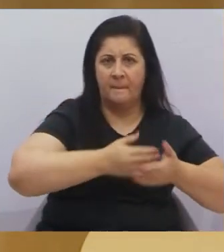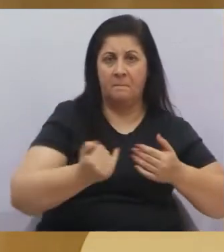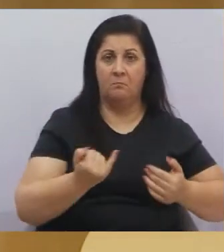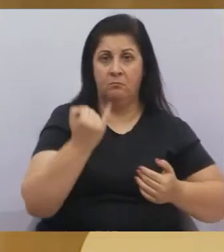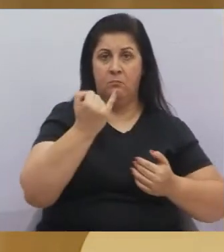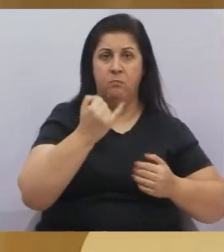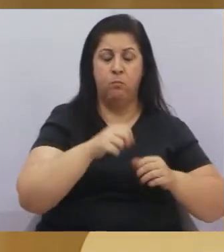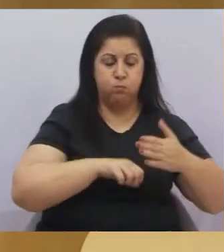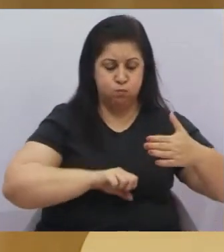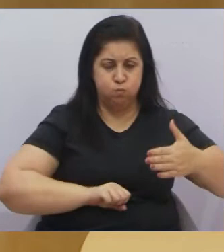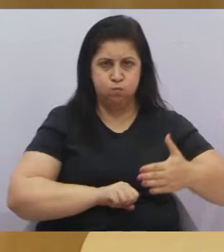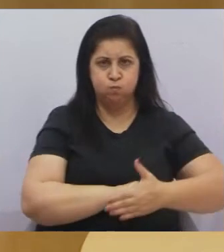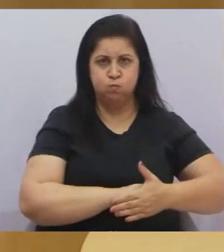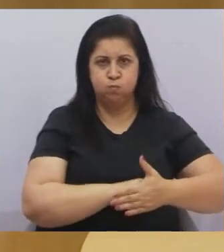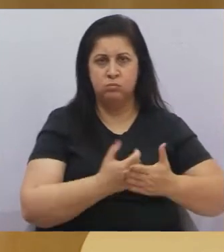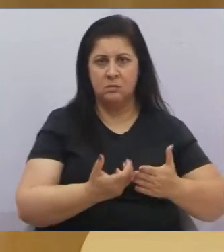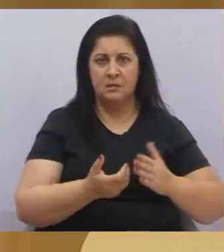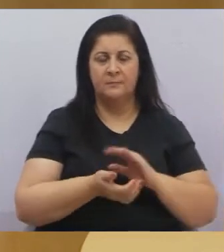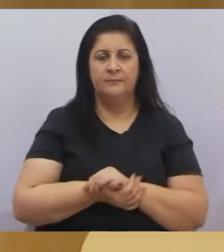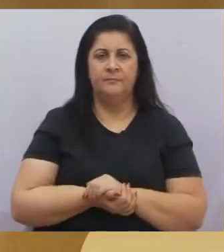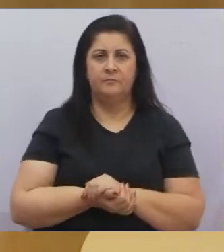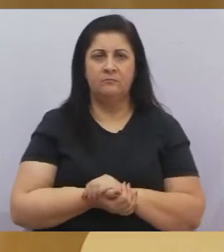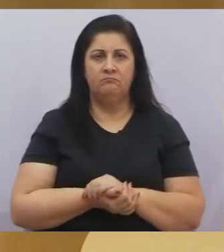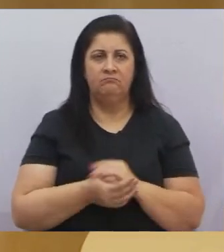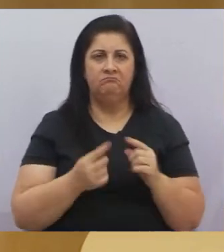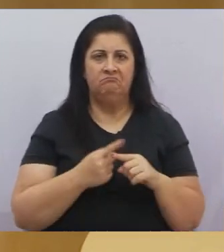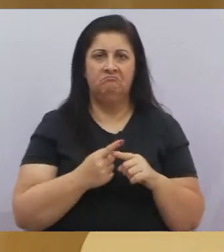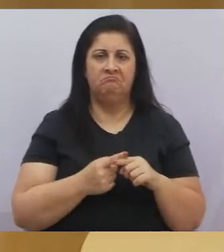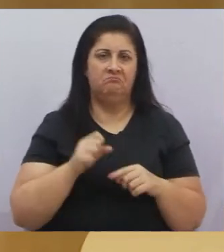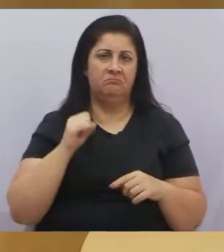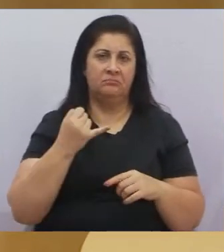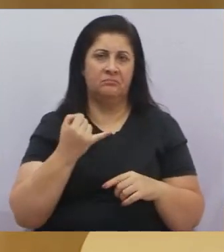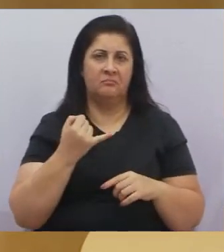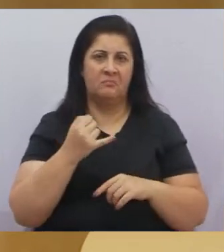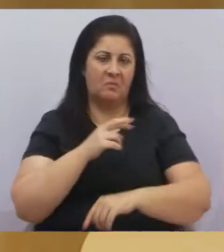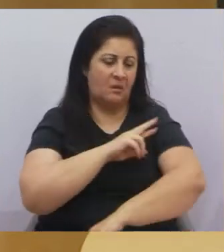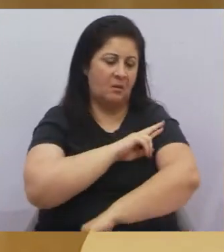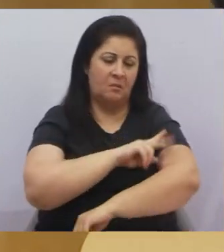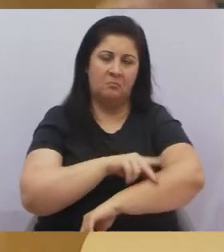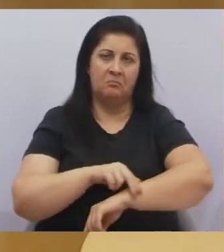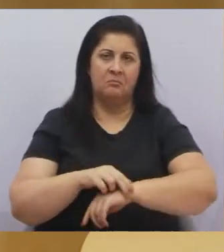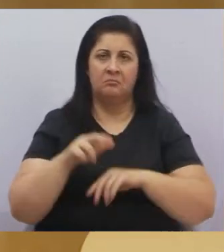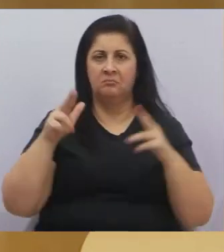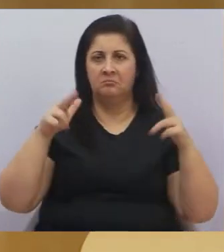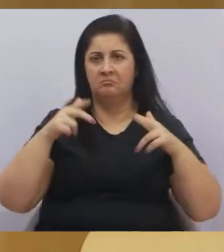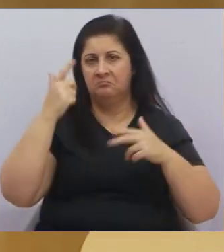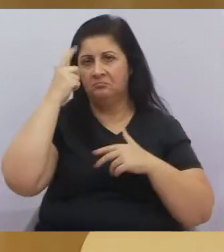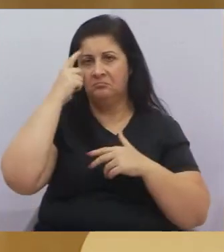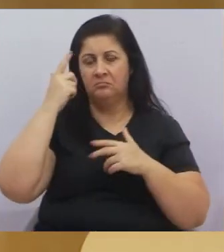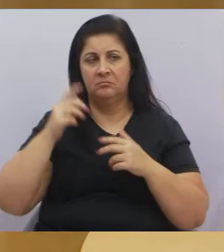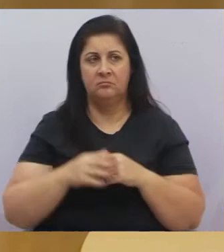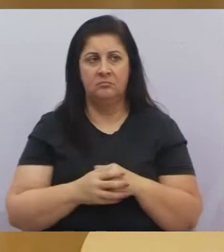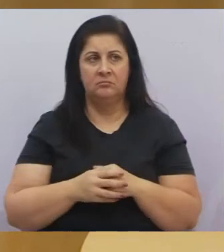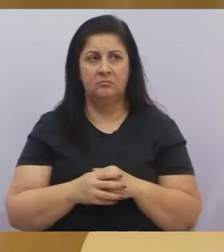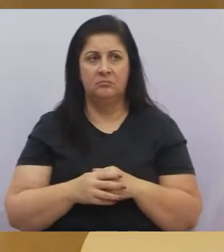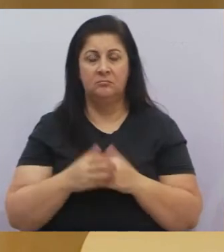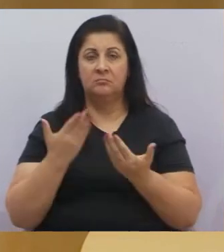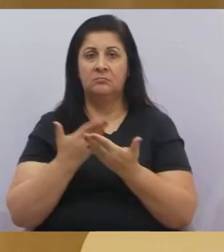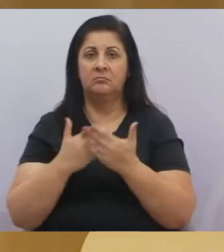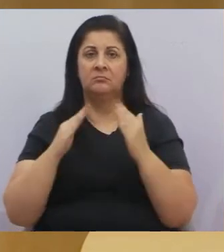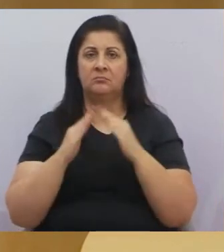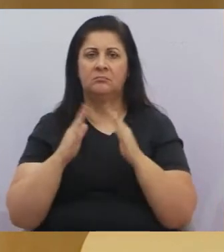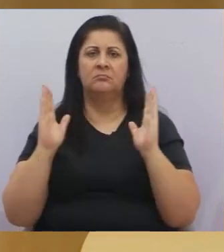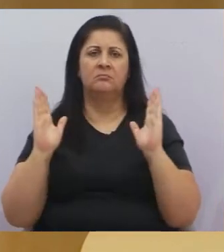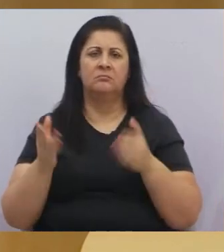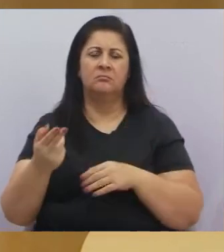de barriga cheia, porque, indiferente de cor ou não, nunca pensei nisso. Na escola já fui chamado